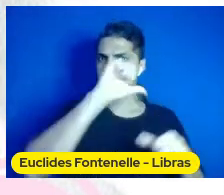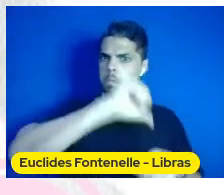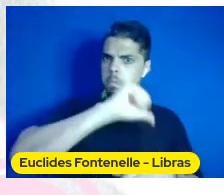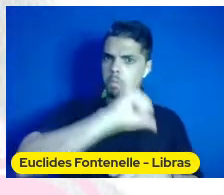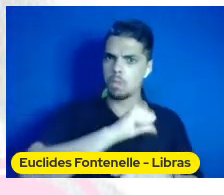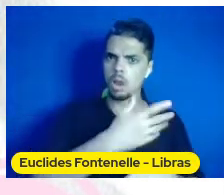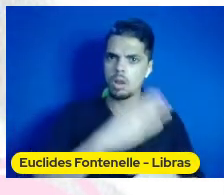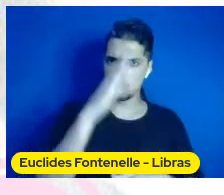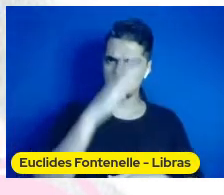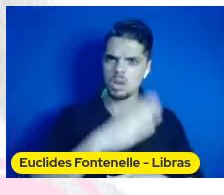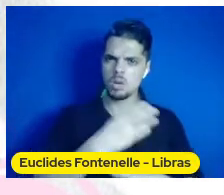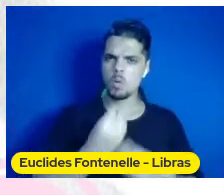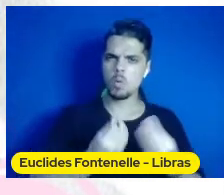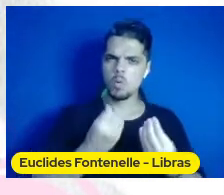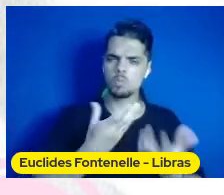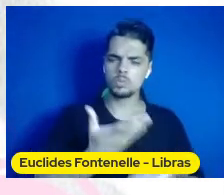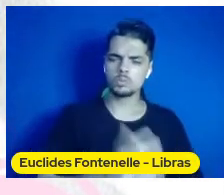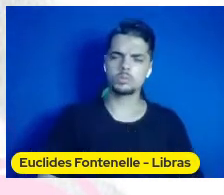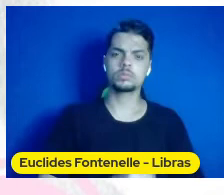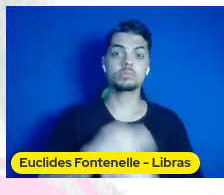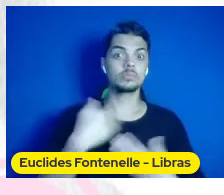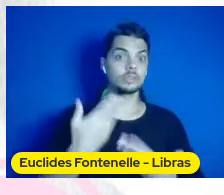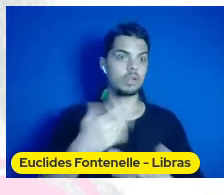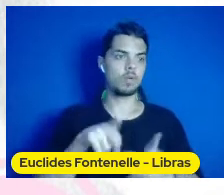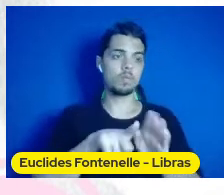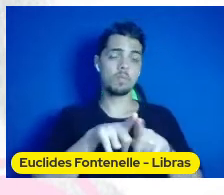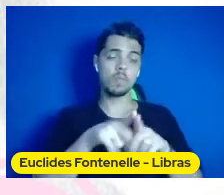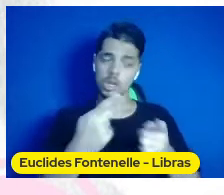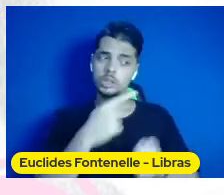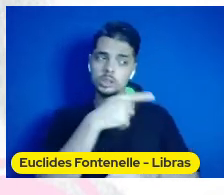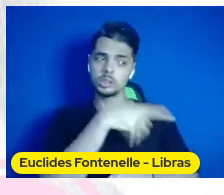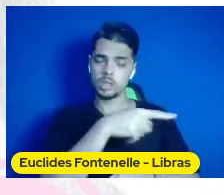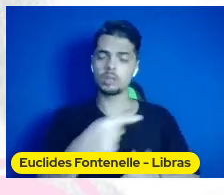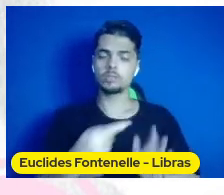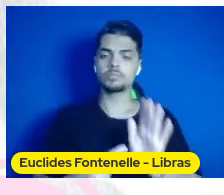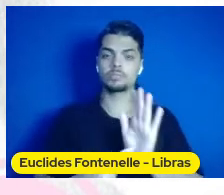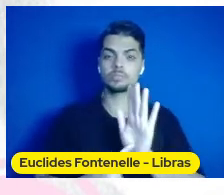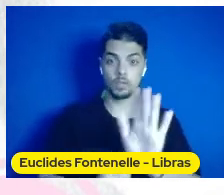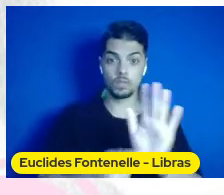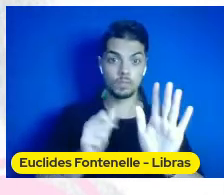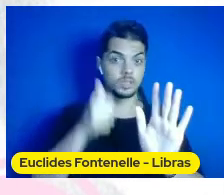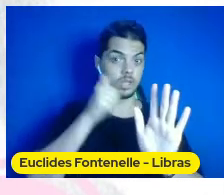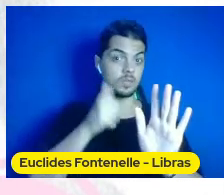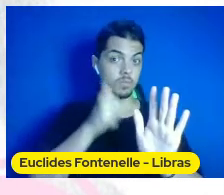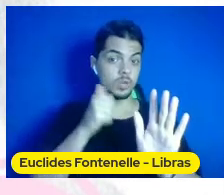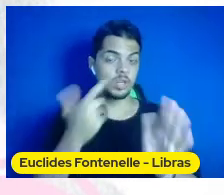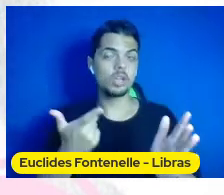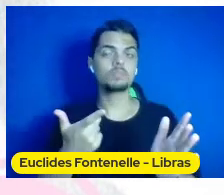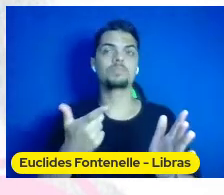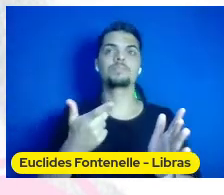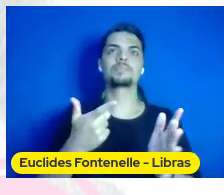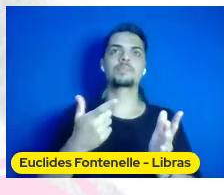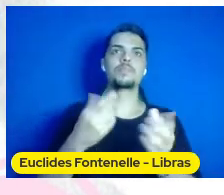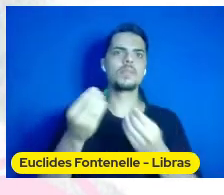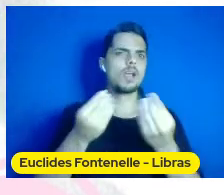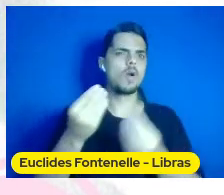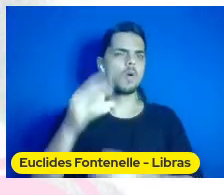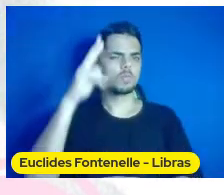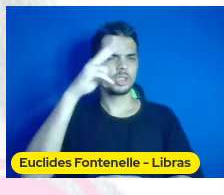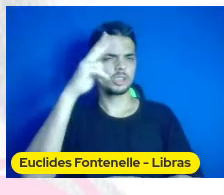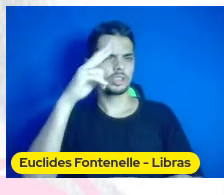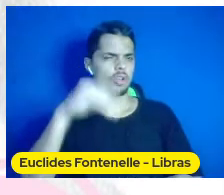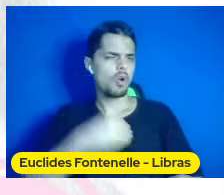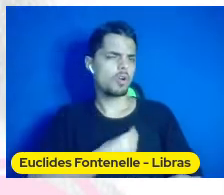história de uma forma tão marcante, né? Assim, que hoje em dia, muito mais com essa